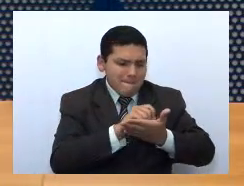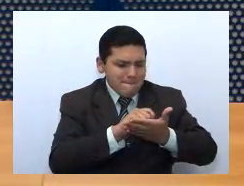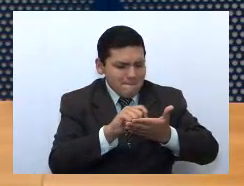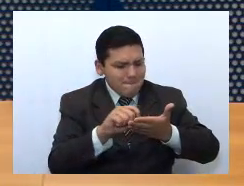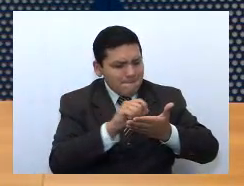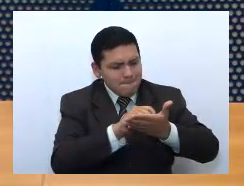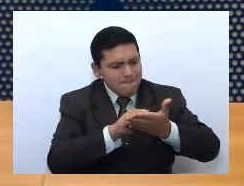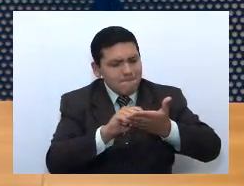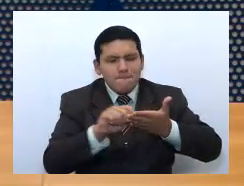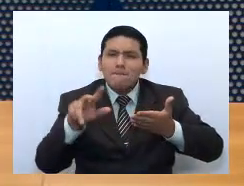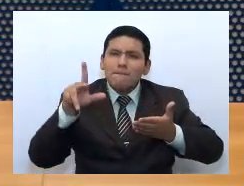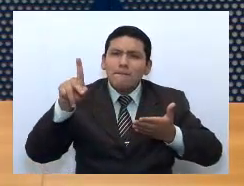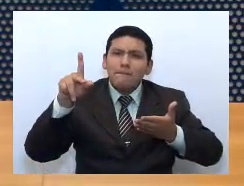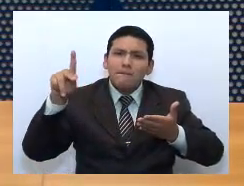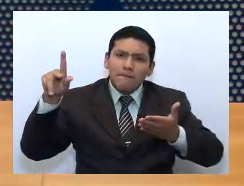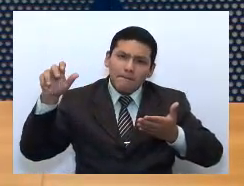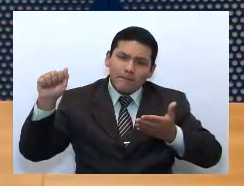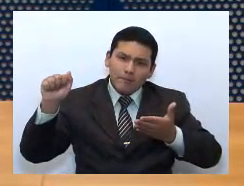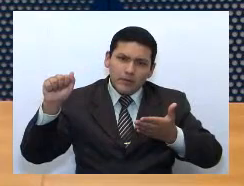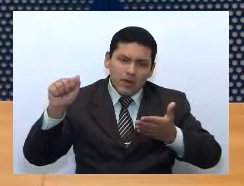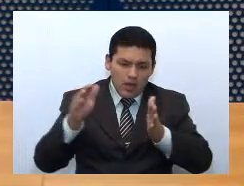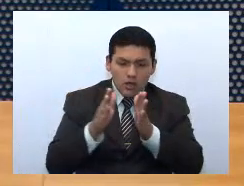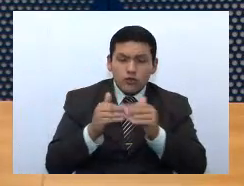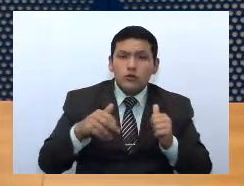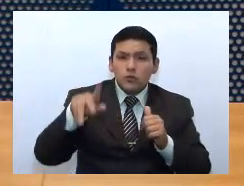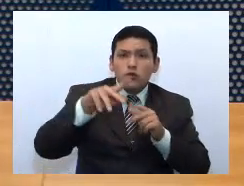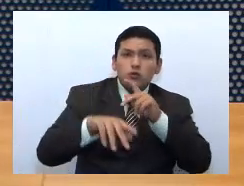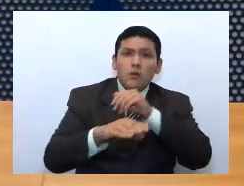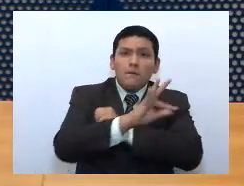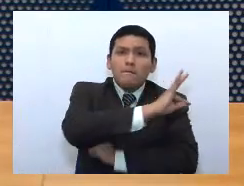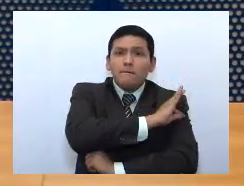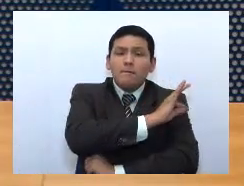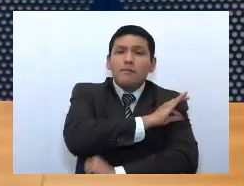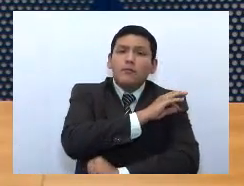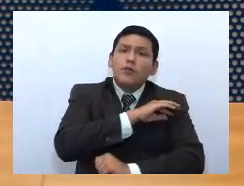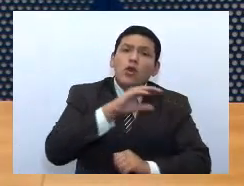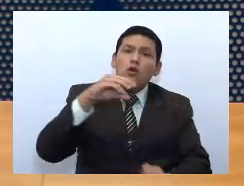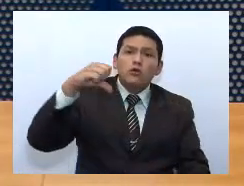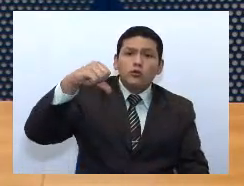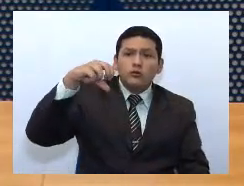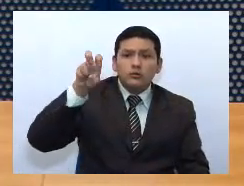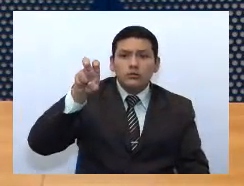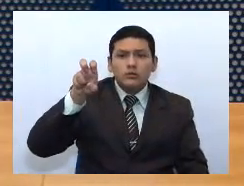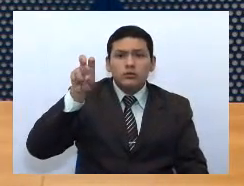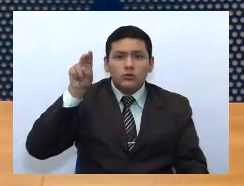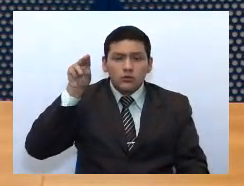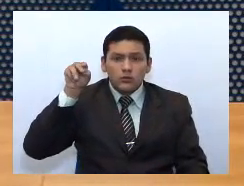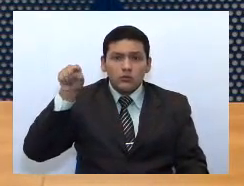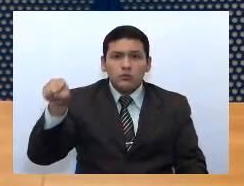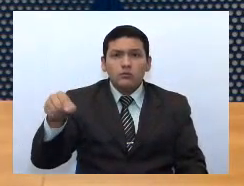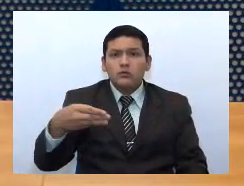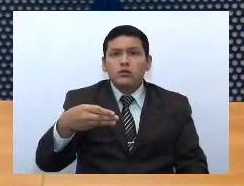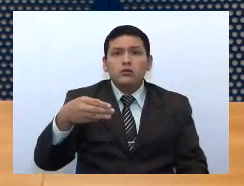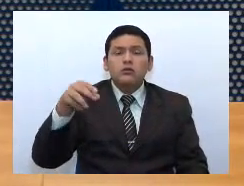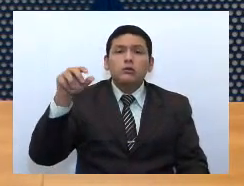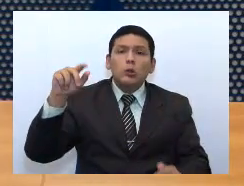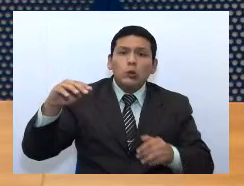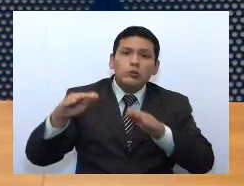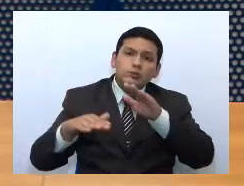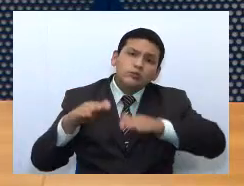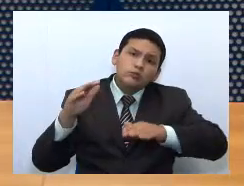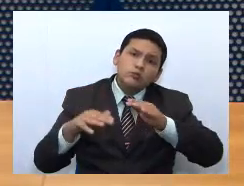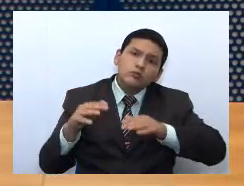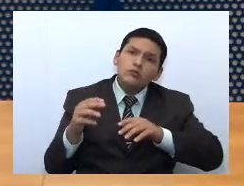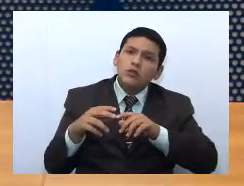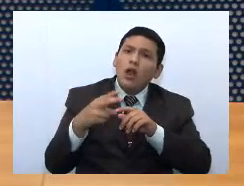Prefeitura, pedindo para o próximo ano 95 milhões e 600 mil reais, ou seja,